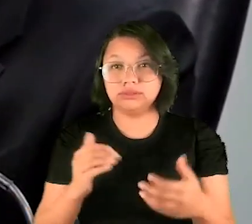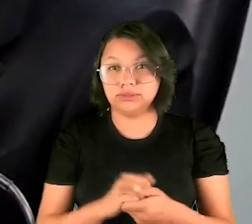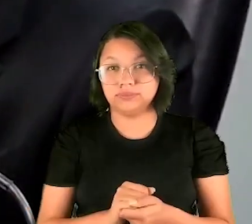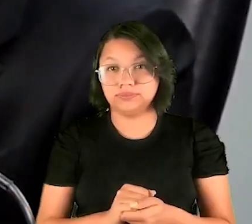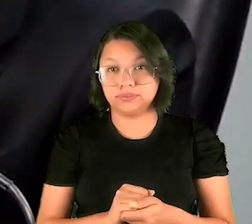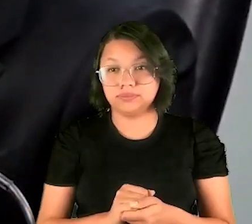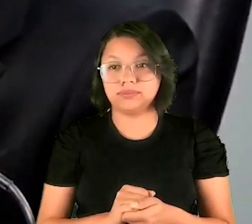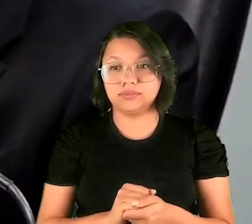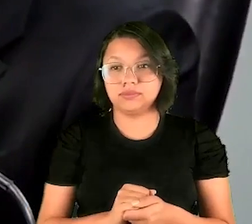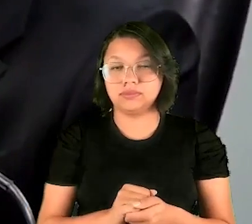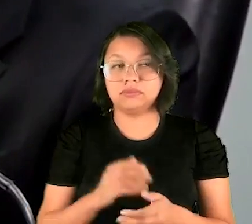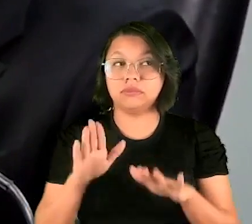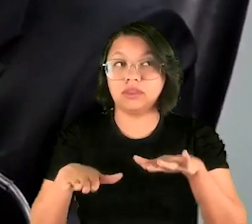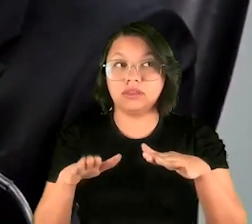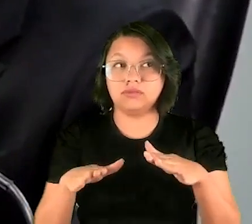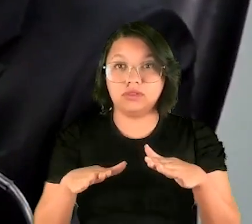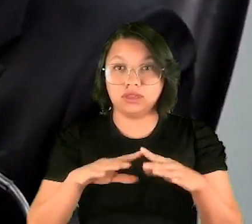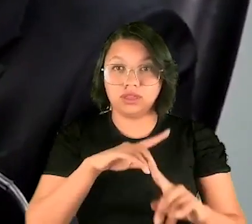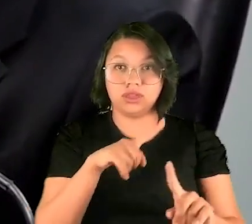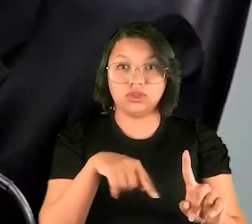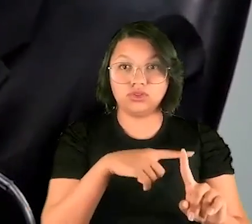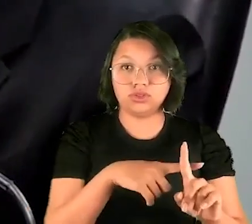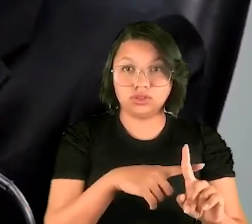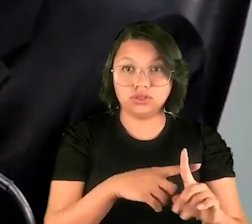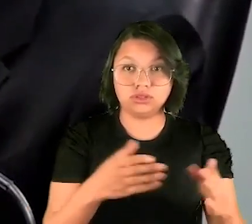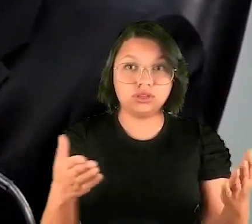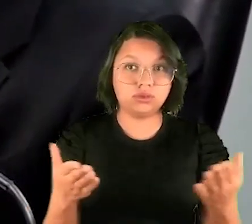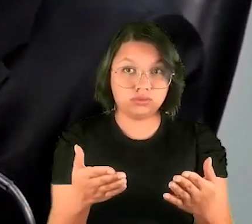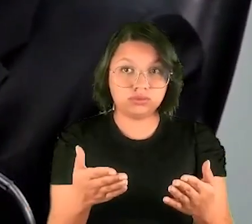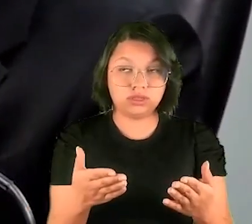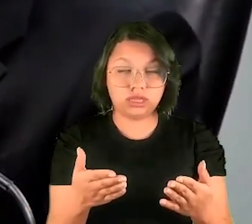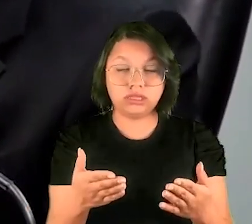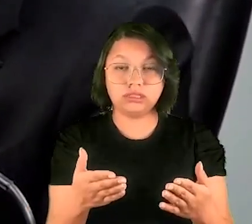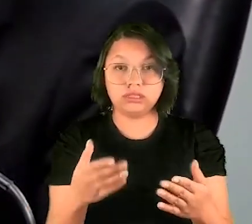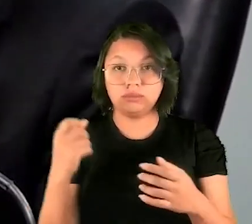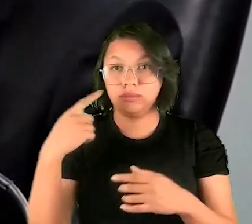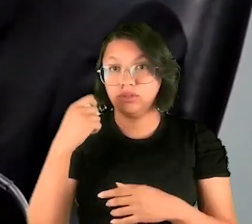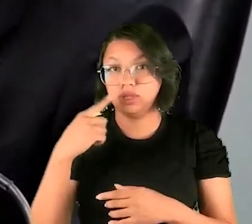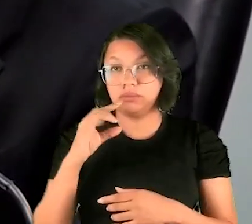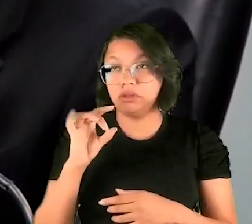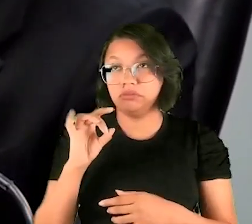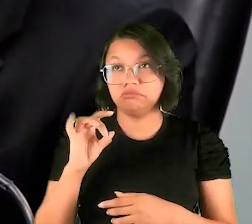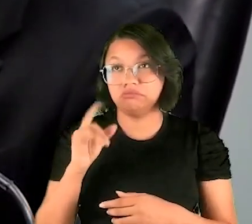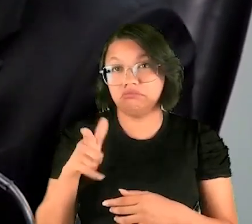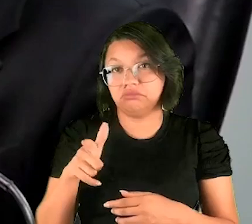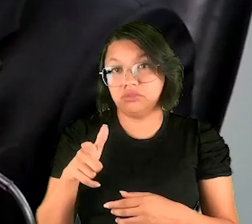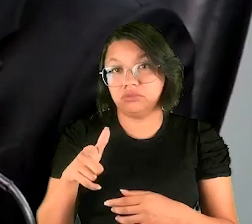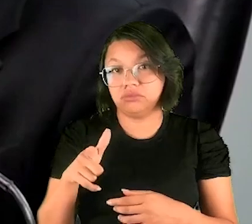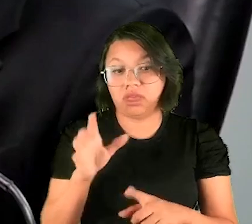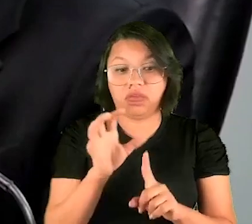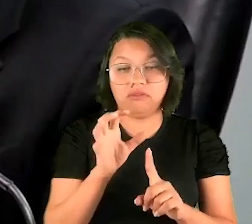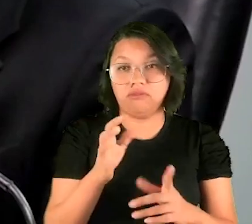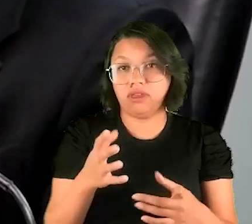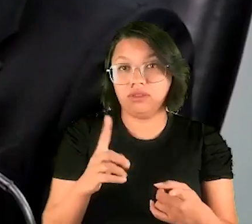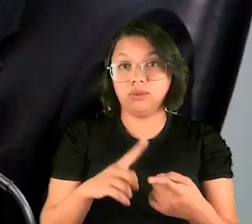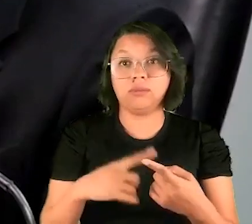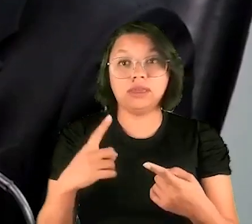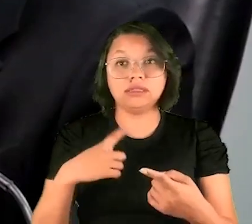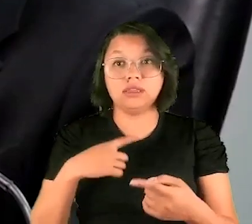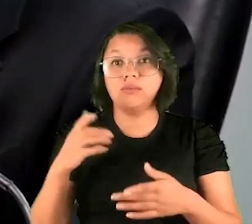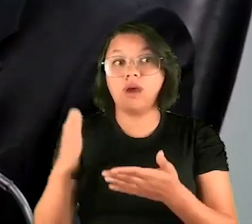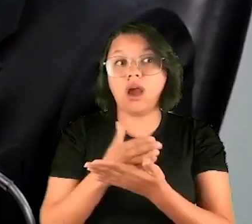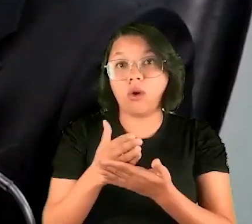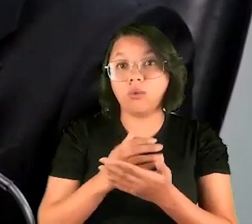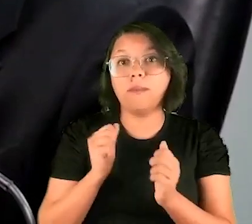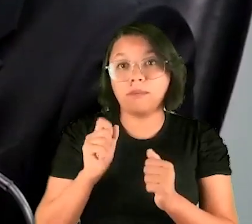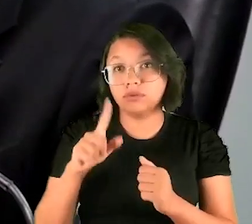a adição desse medicamento vai ser perfumatório o benefício que tem, e tem algumas situações de alguns tratamentos que podem ser bastante